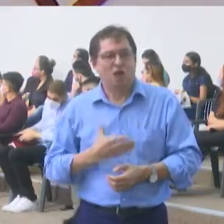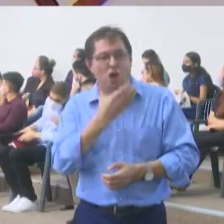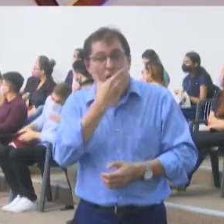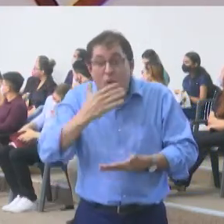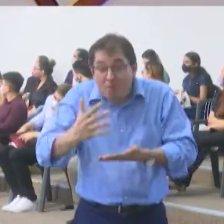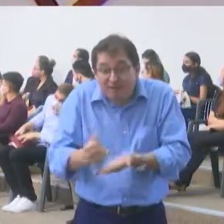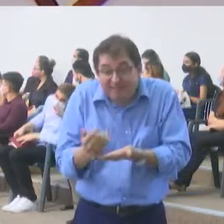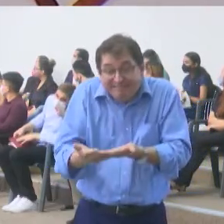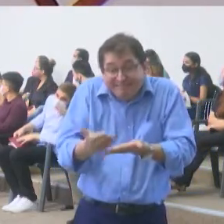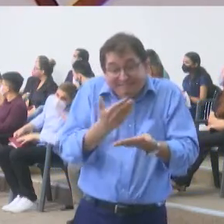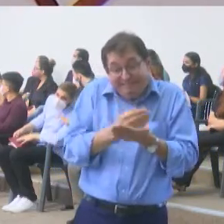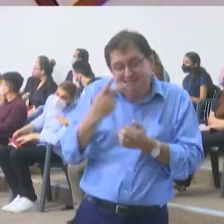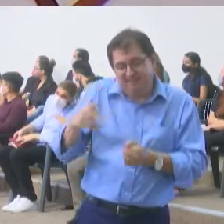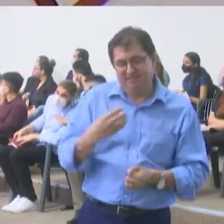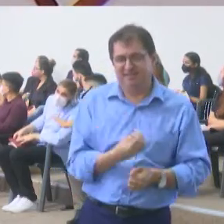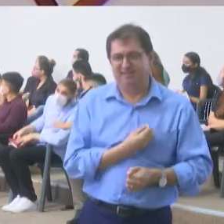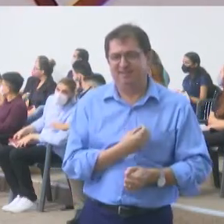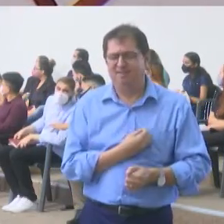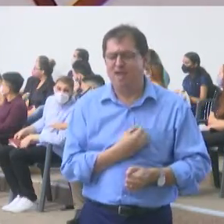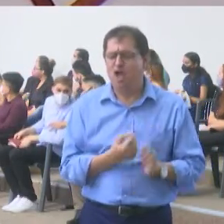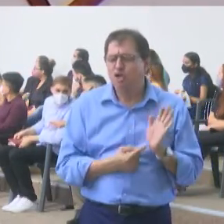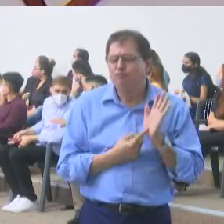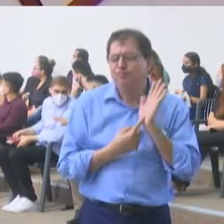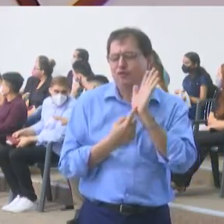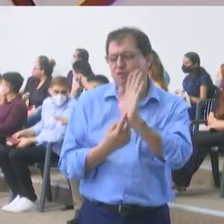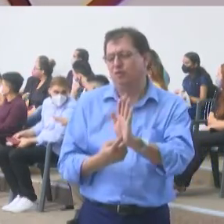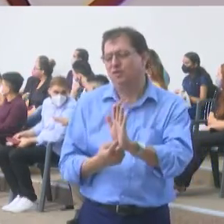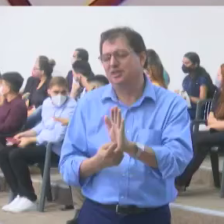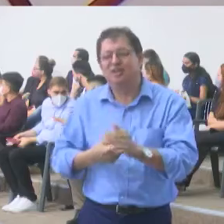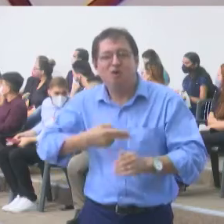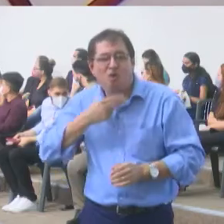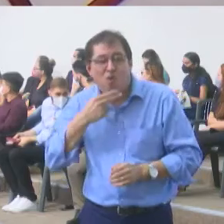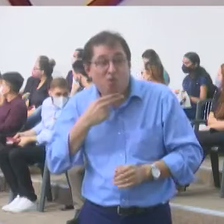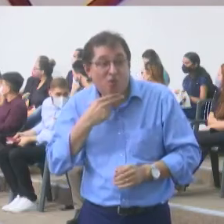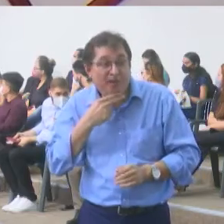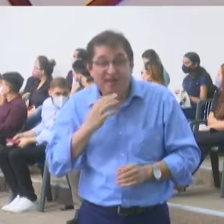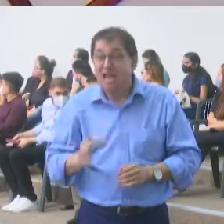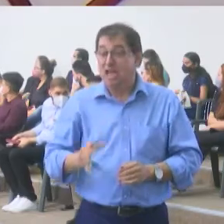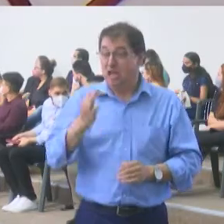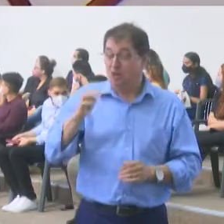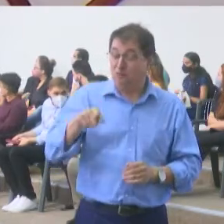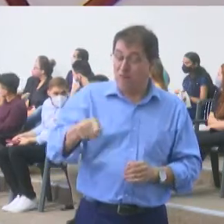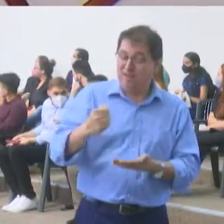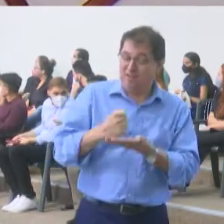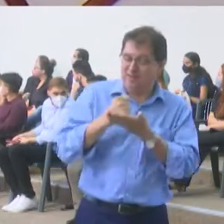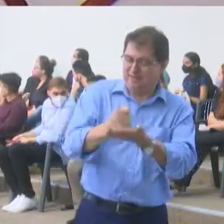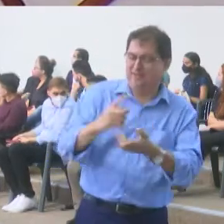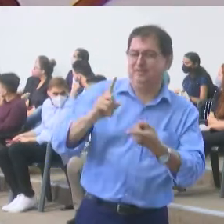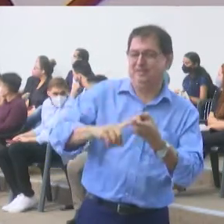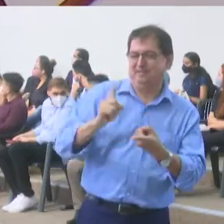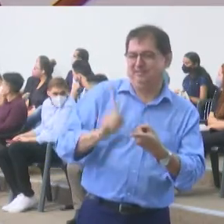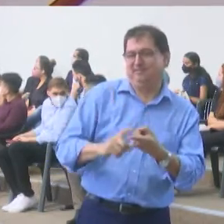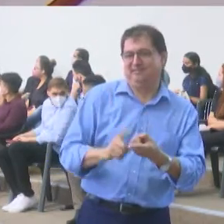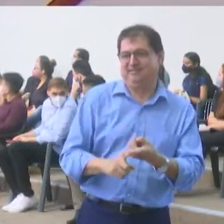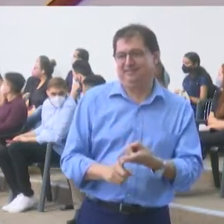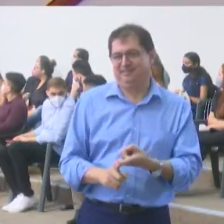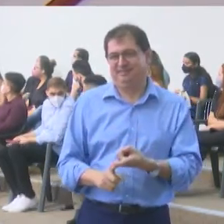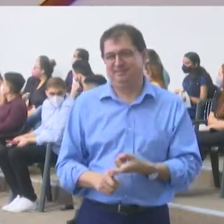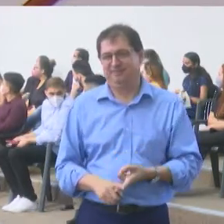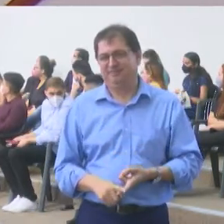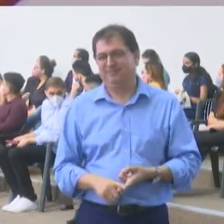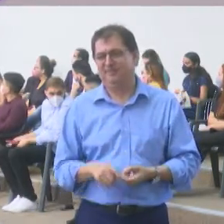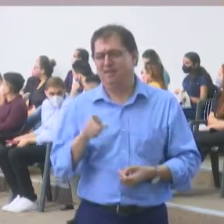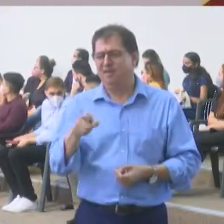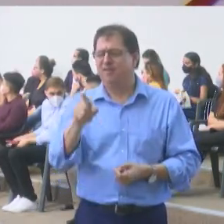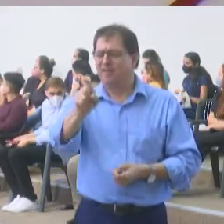antes de ti para prover para ti, e eu estou te dando um resgatador que vai vir depois de ti para te ajudar também. Tu vai ter resgatadores dos dois lados da tua